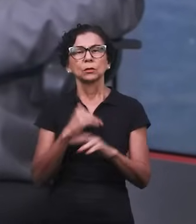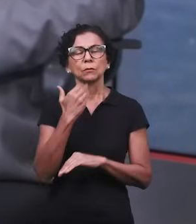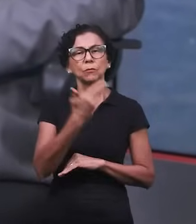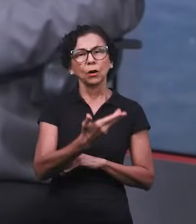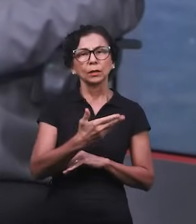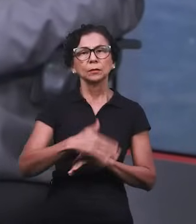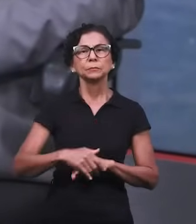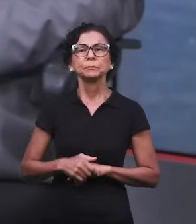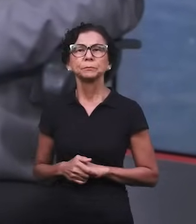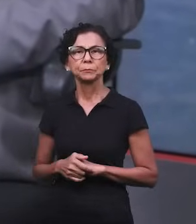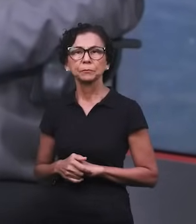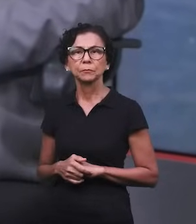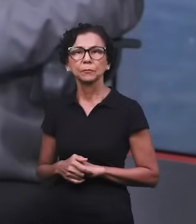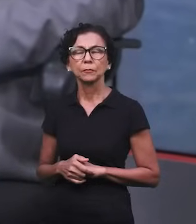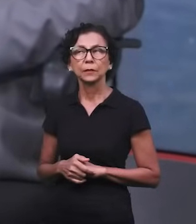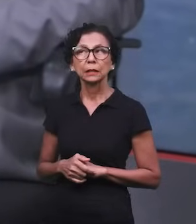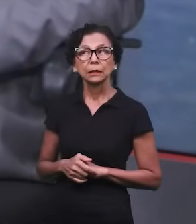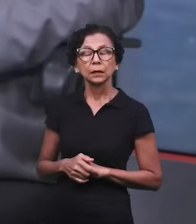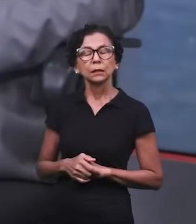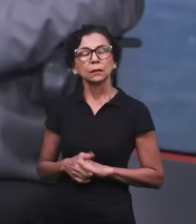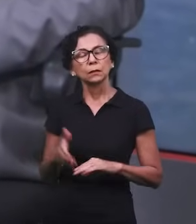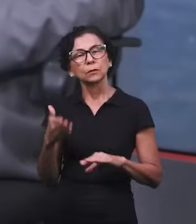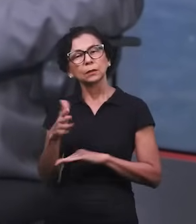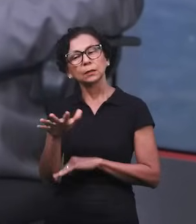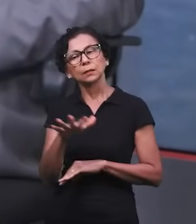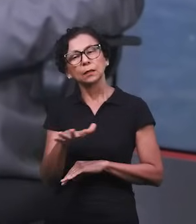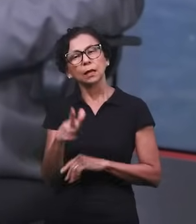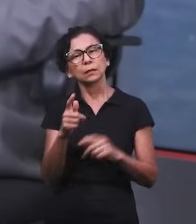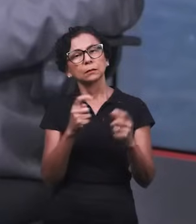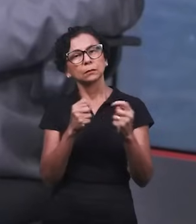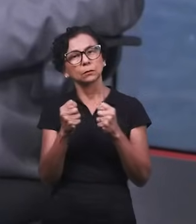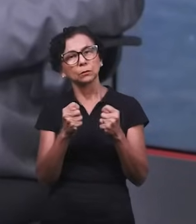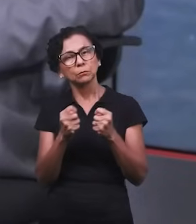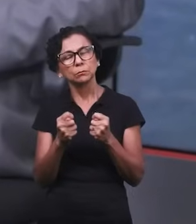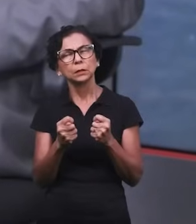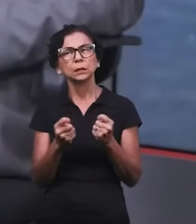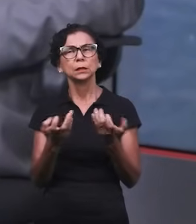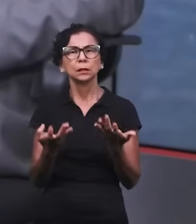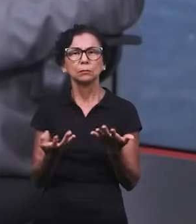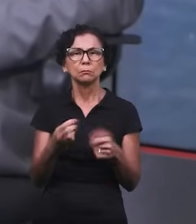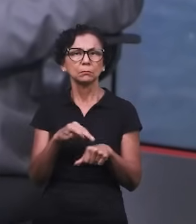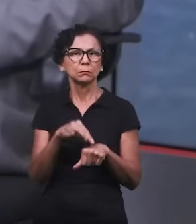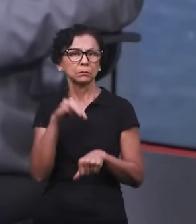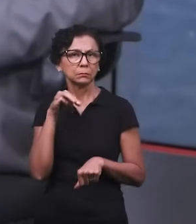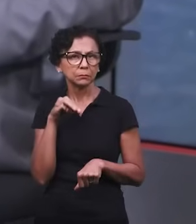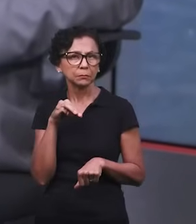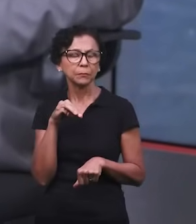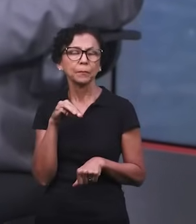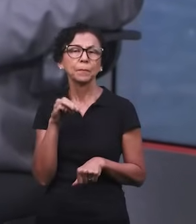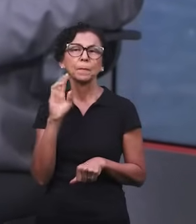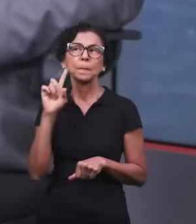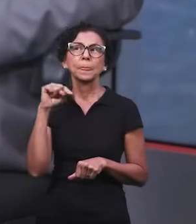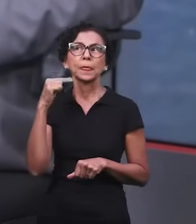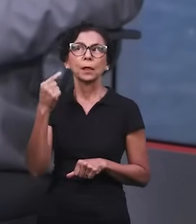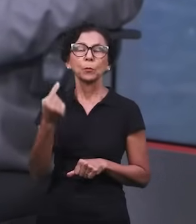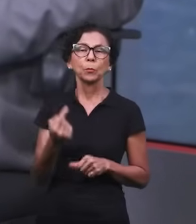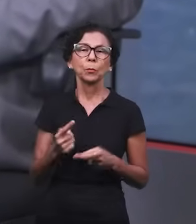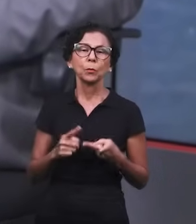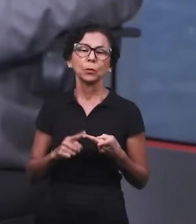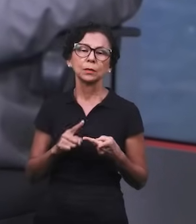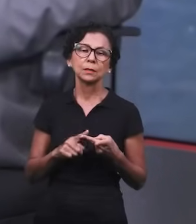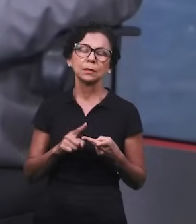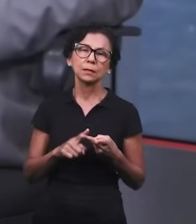do mestrado, já que a economia era o meu campo do conhecimento escolhido desde jovem, eu fiz